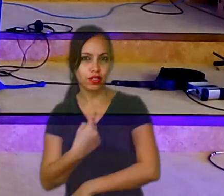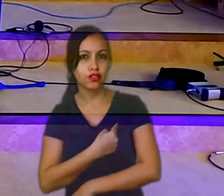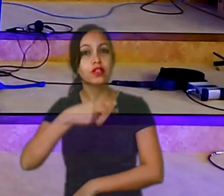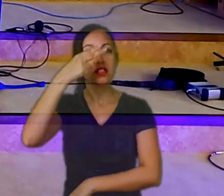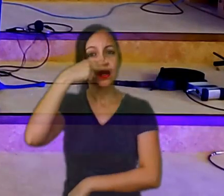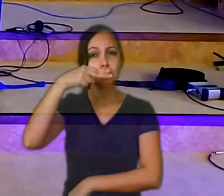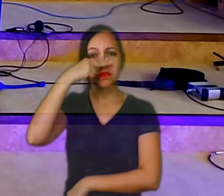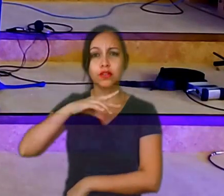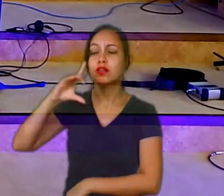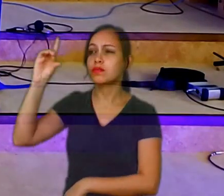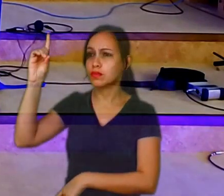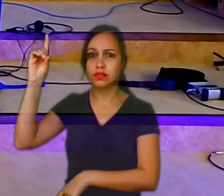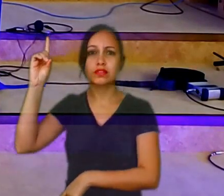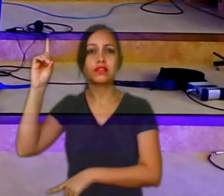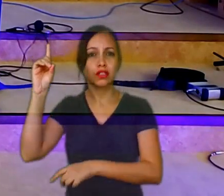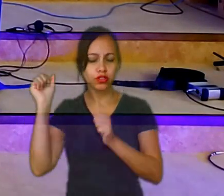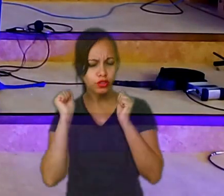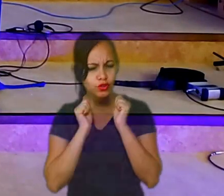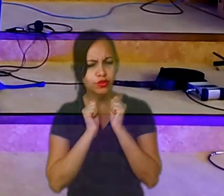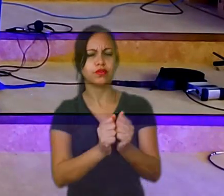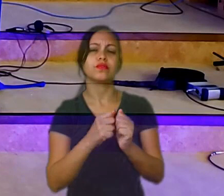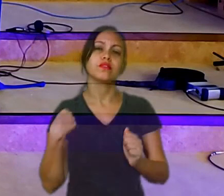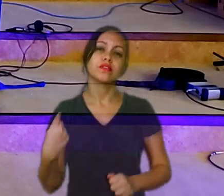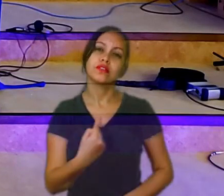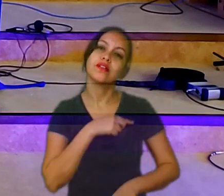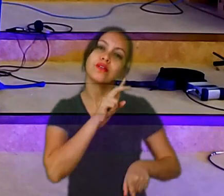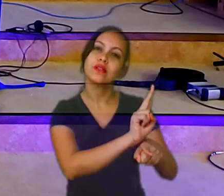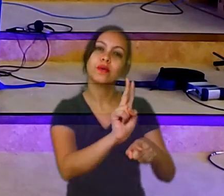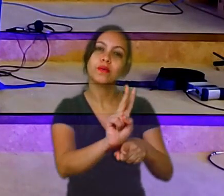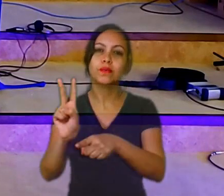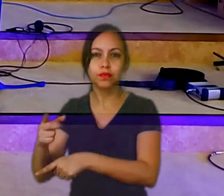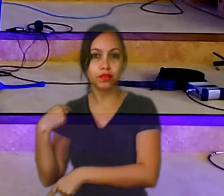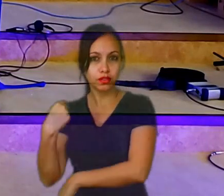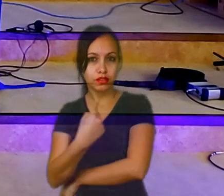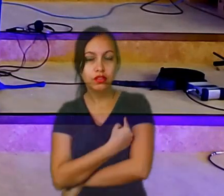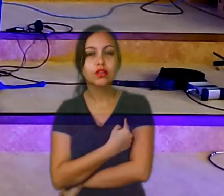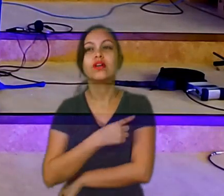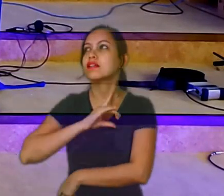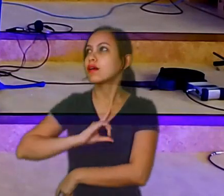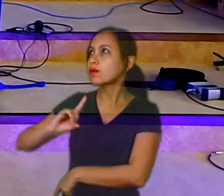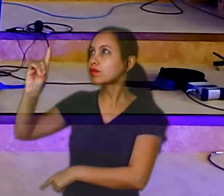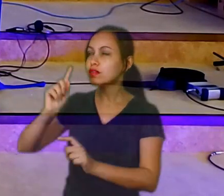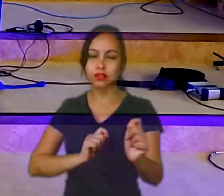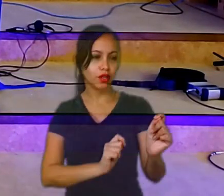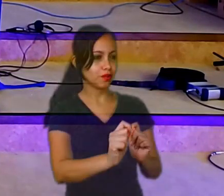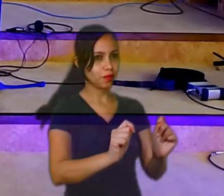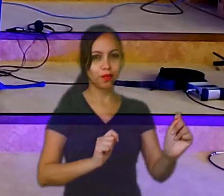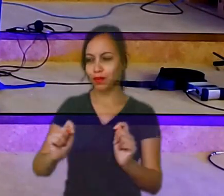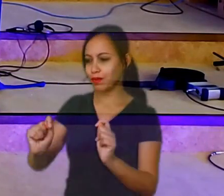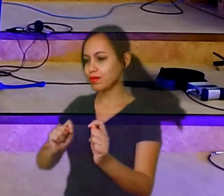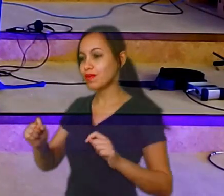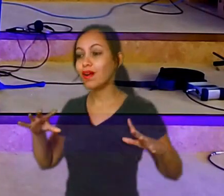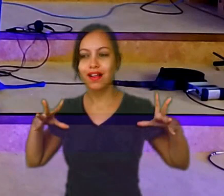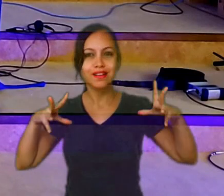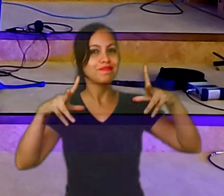está conosco, é o Deus que cuida de nós, é o Deus que está no controle de todas as coisas.